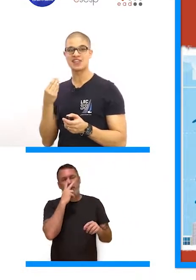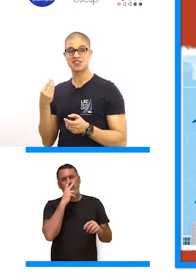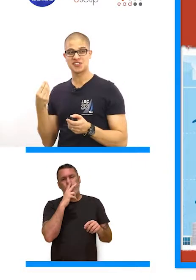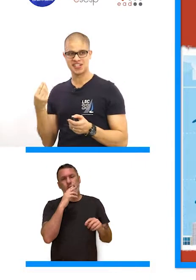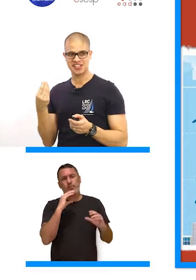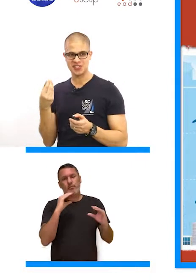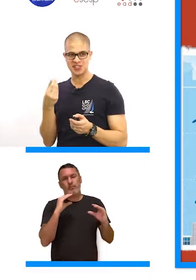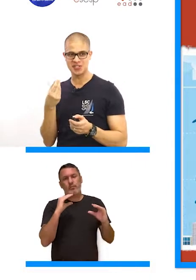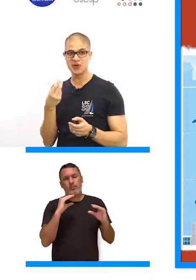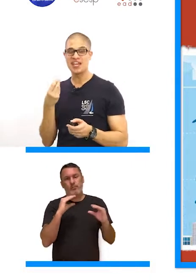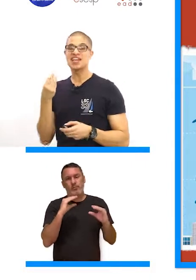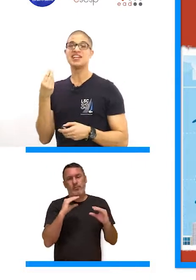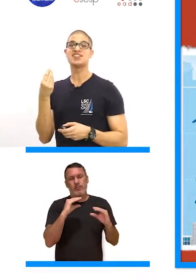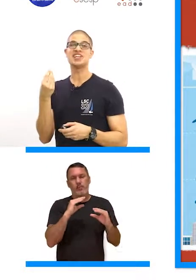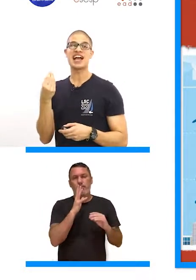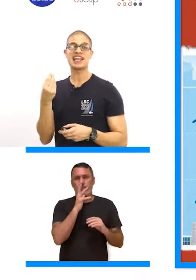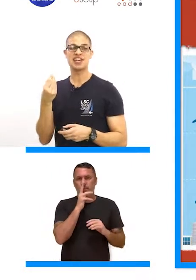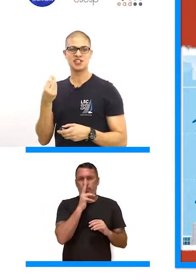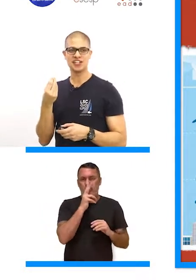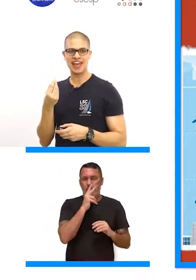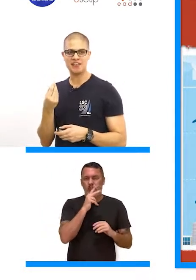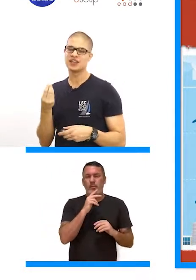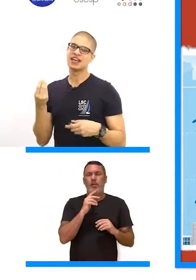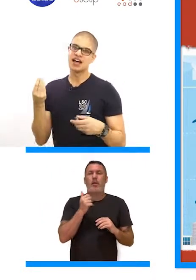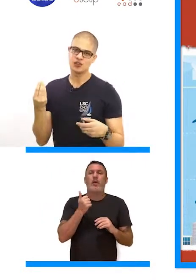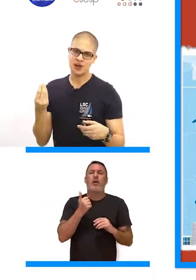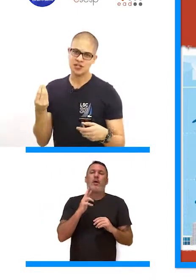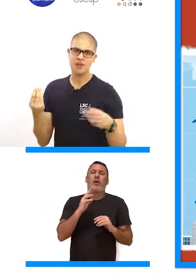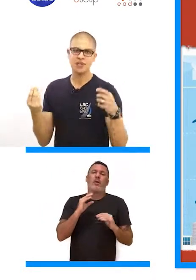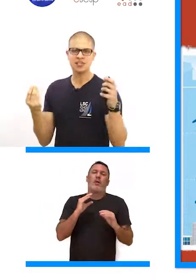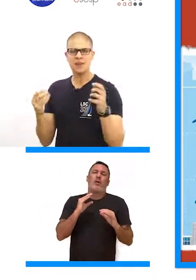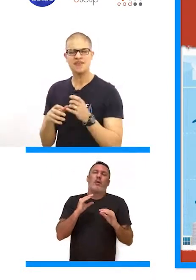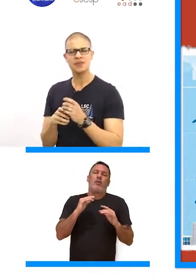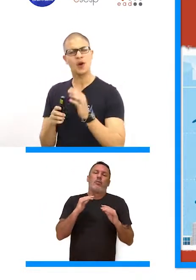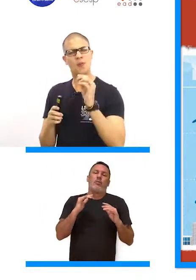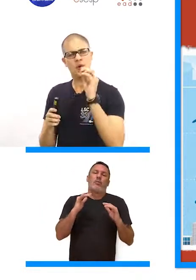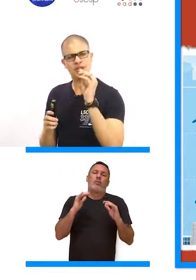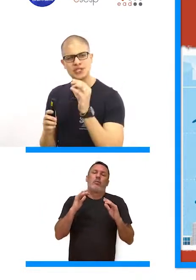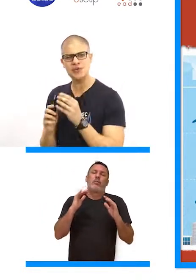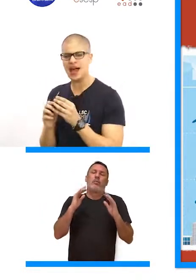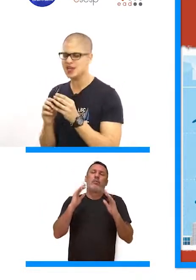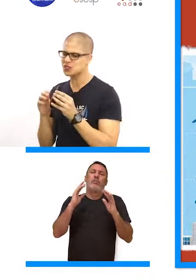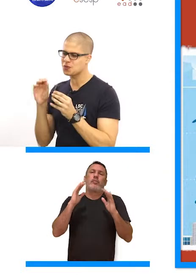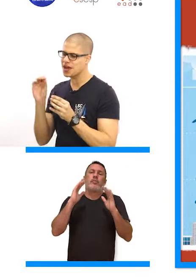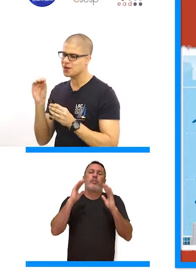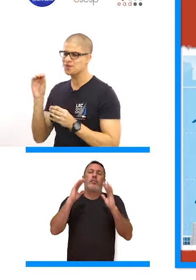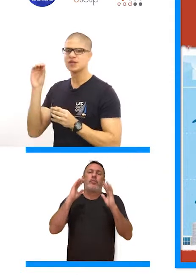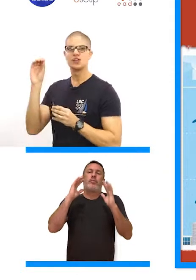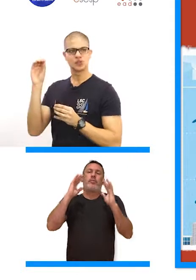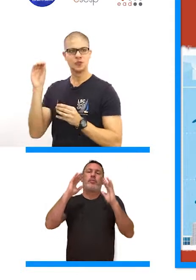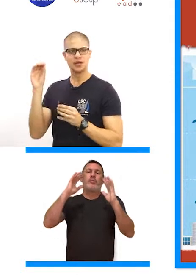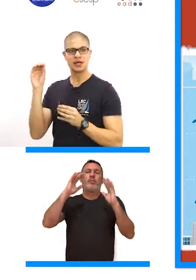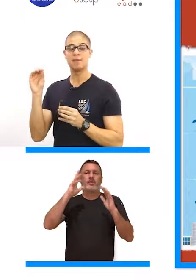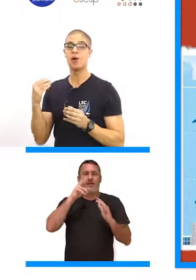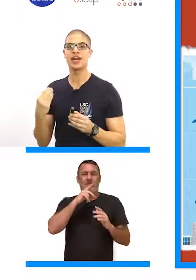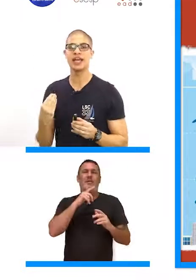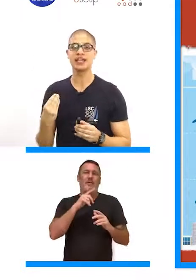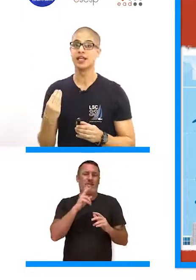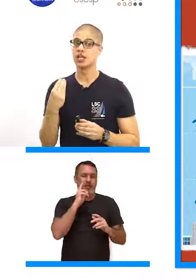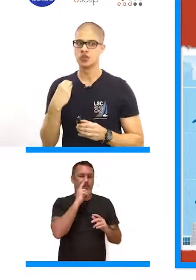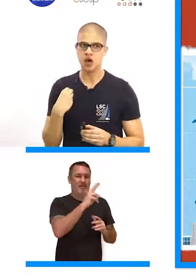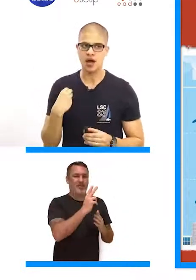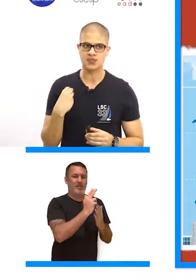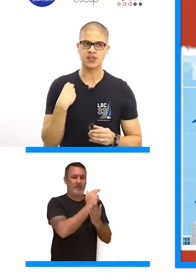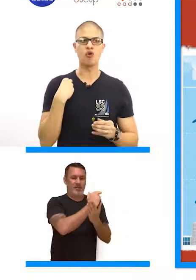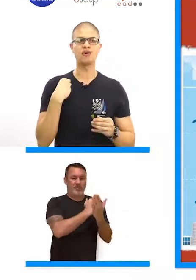maior para ser aquecido e esse ar quente leve, automaticamente também vai demorar um pouquinho mais para subir.